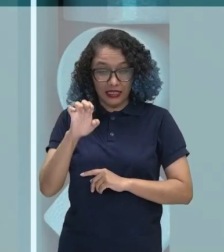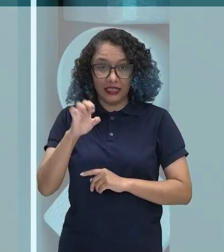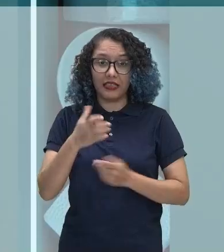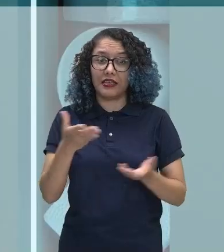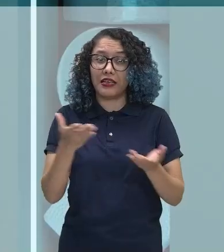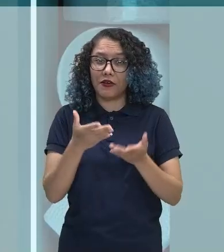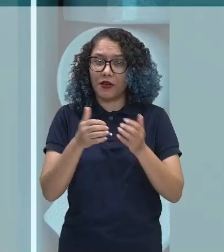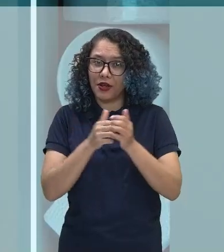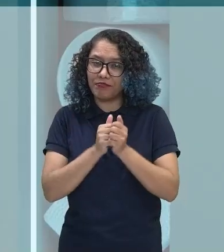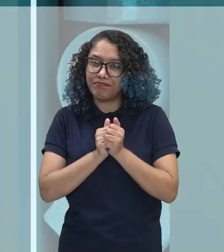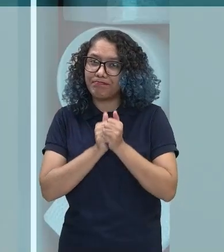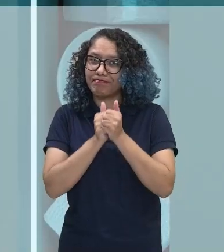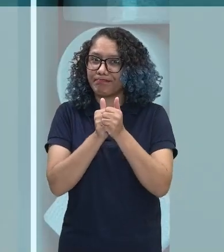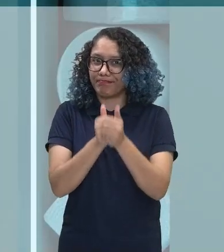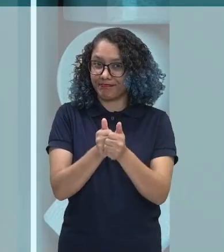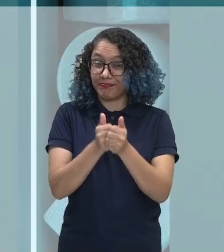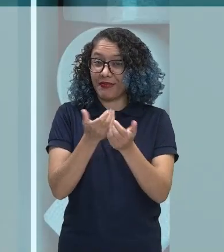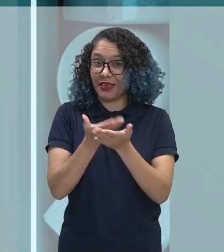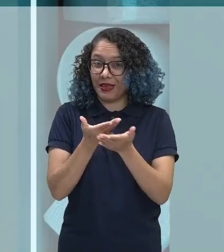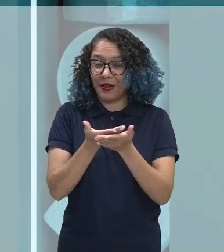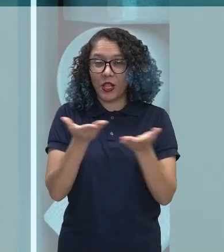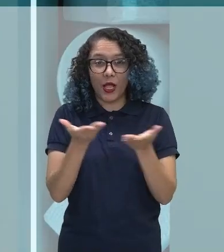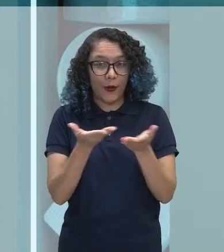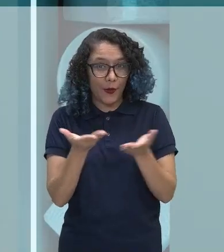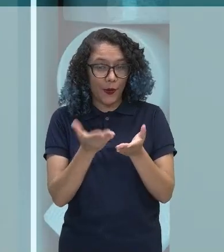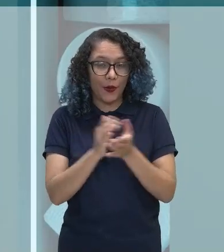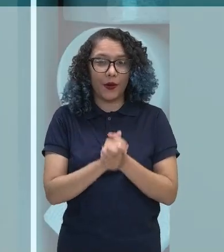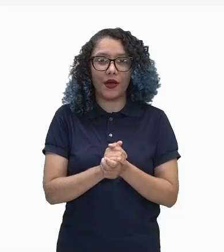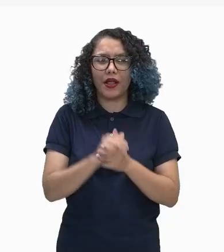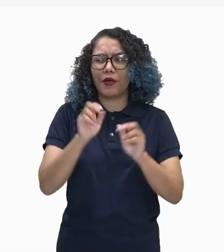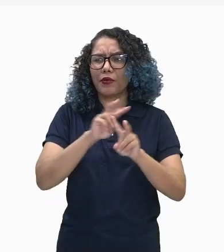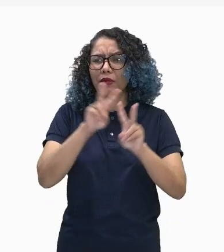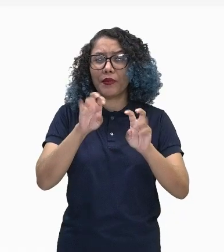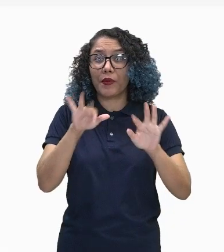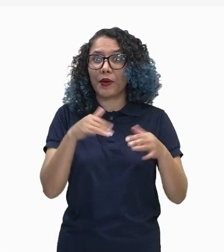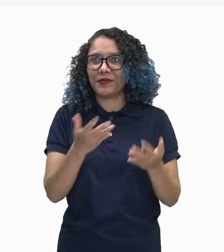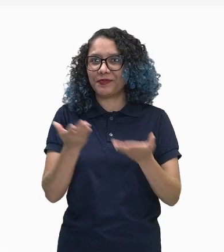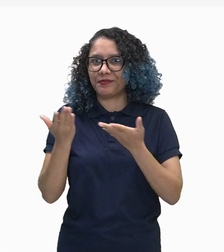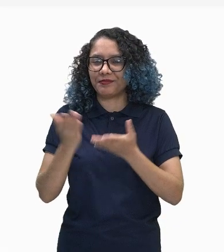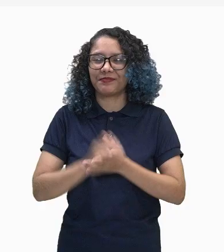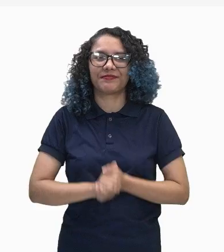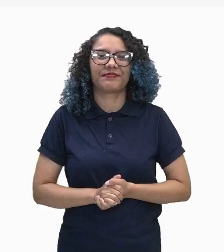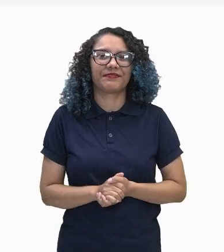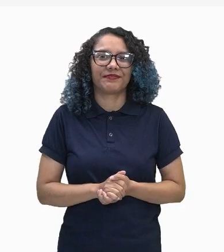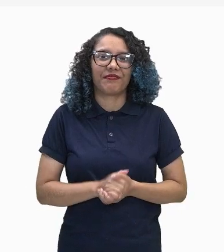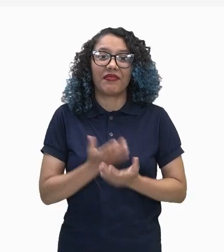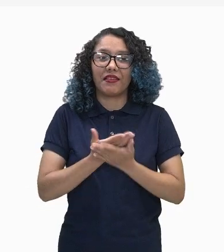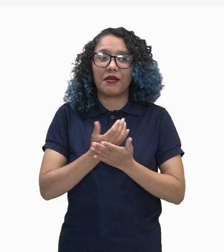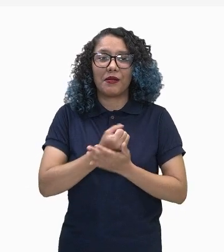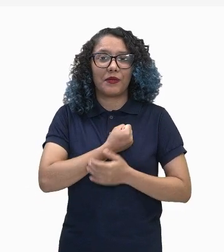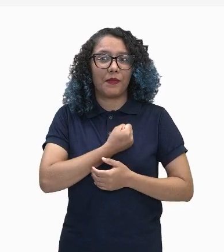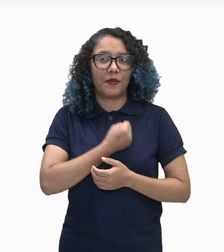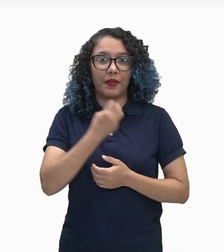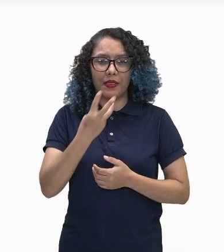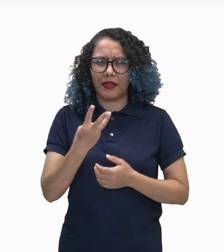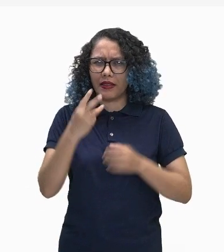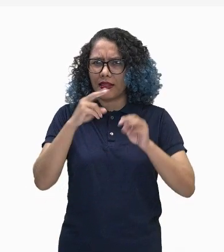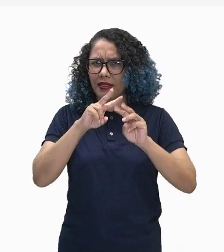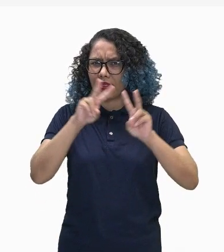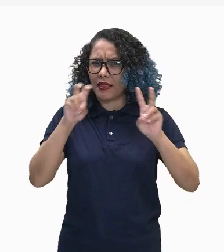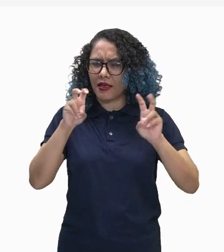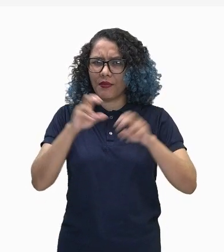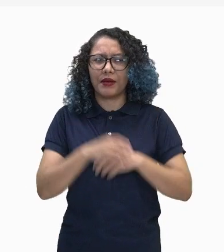vou acompanhá-los nesta aula que tem como objeto de conhecimento. Aula 3, objeto de